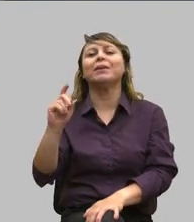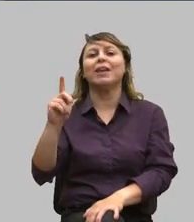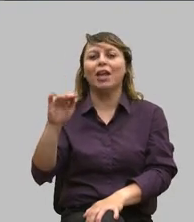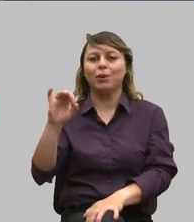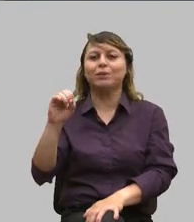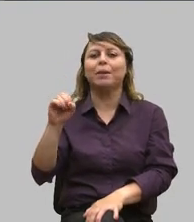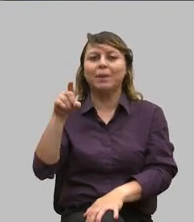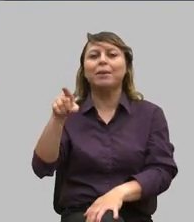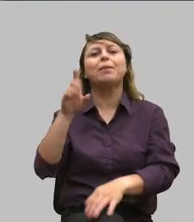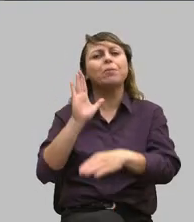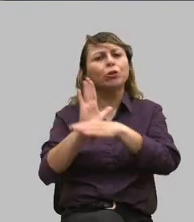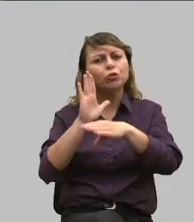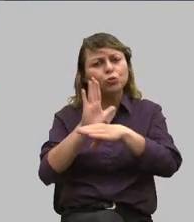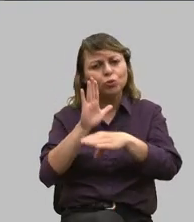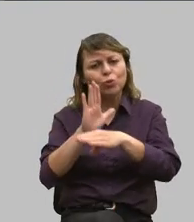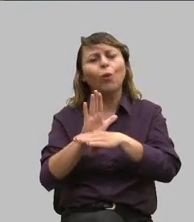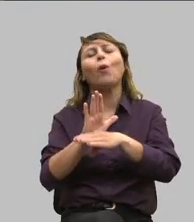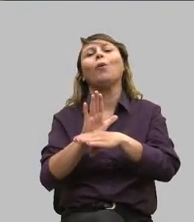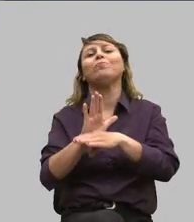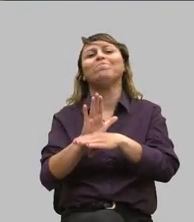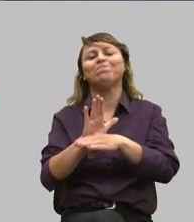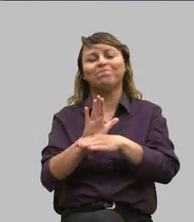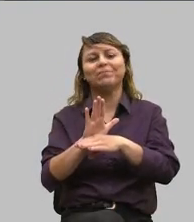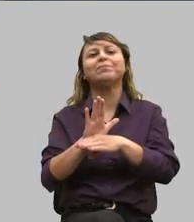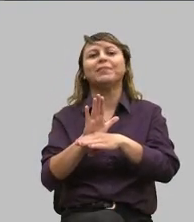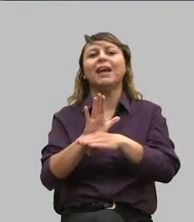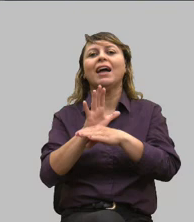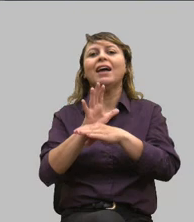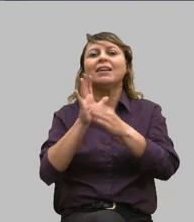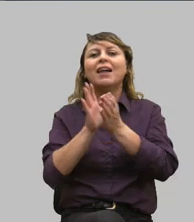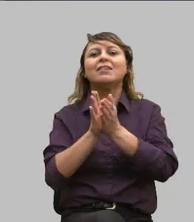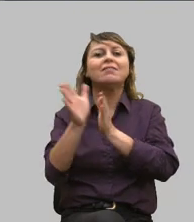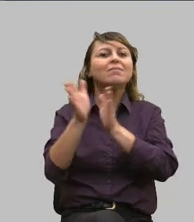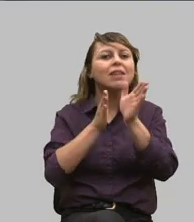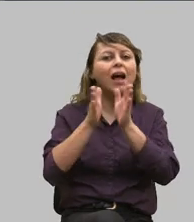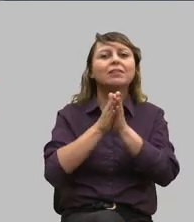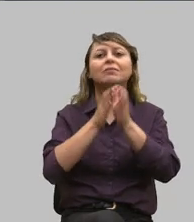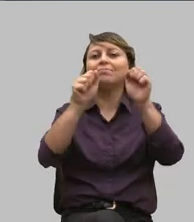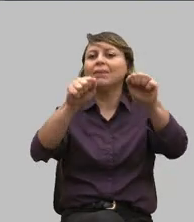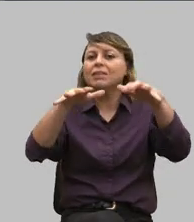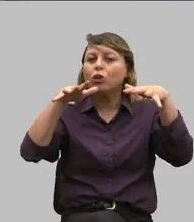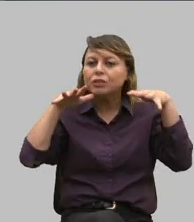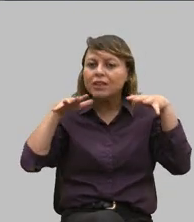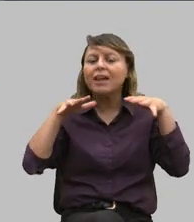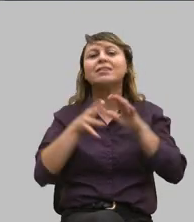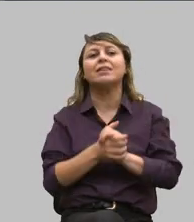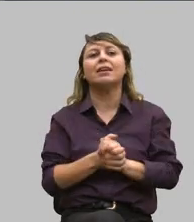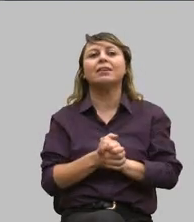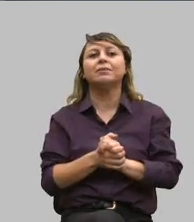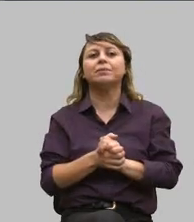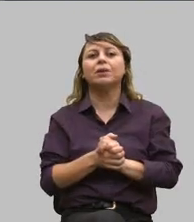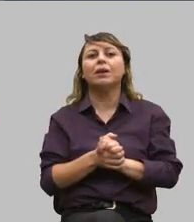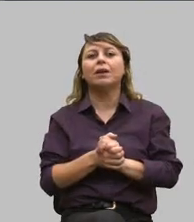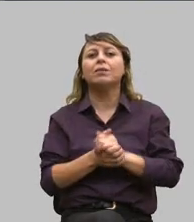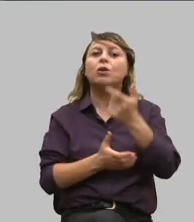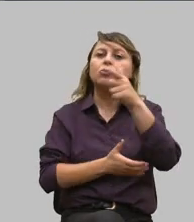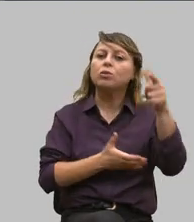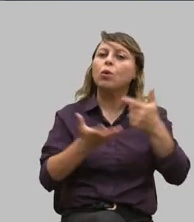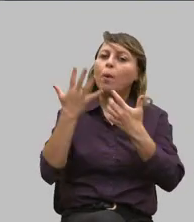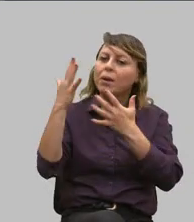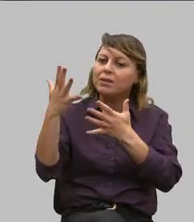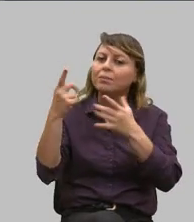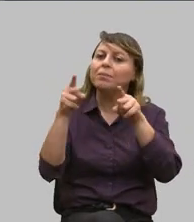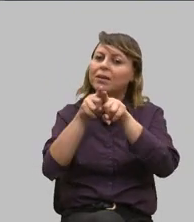casa me ajudou muito nas nas intervenções aí das audiências enfim e os demais da mesa queria cumprimentar todos muito